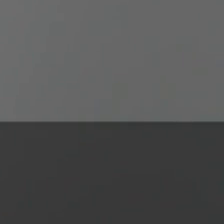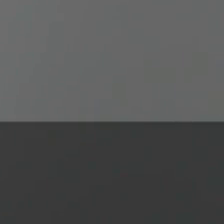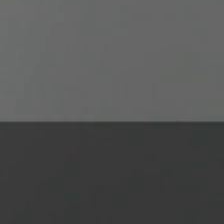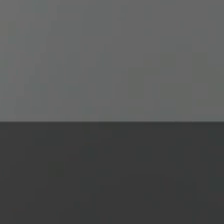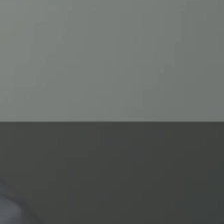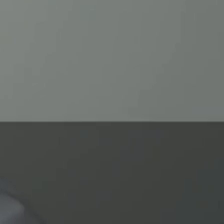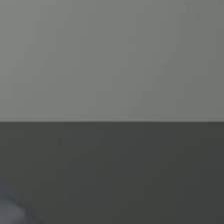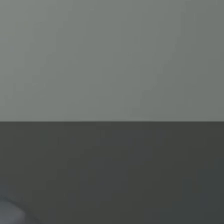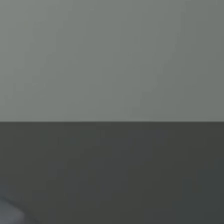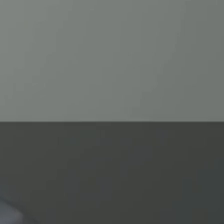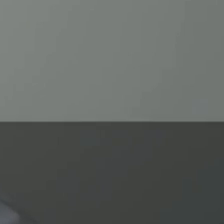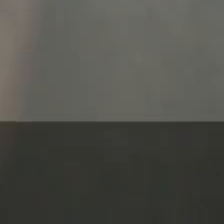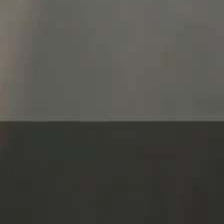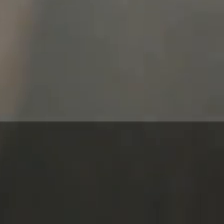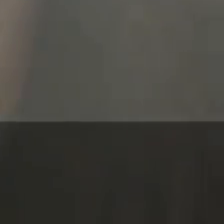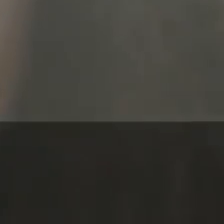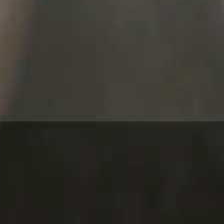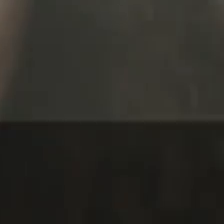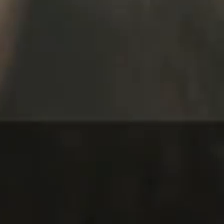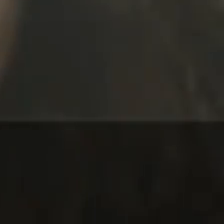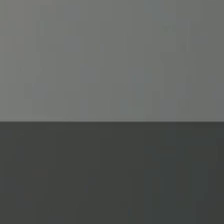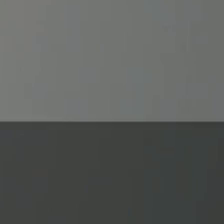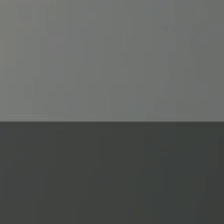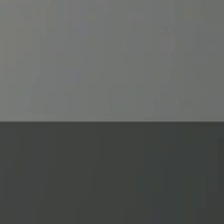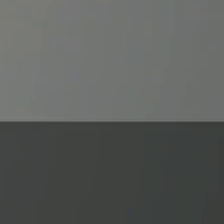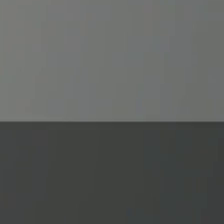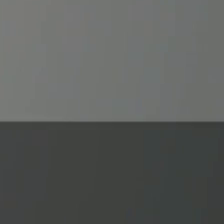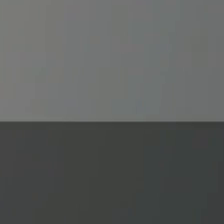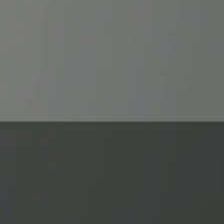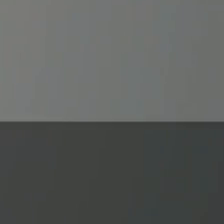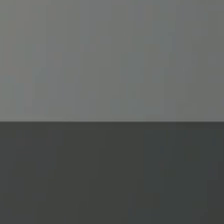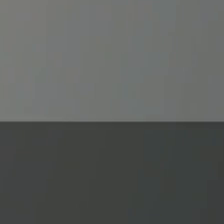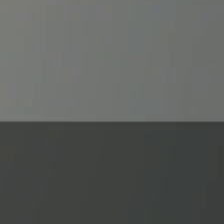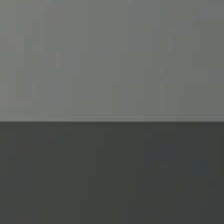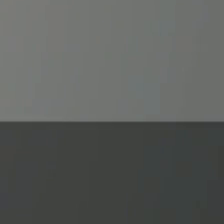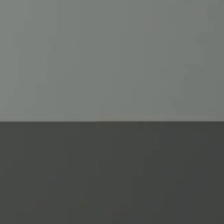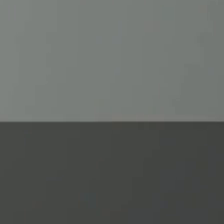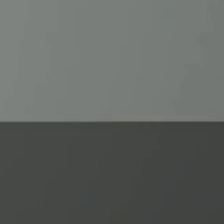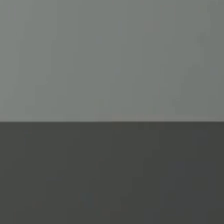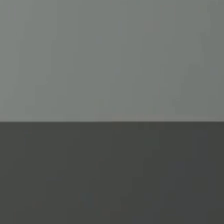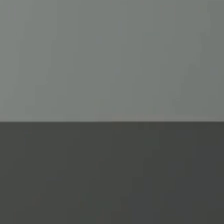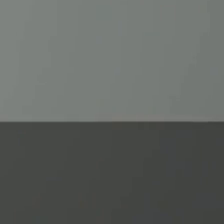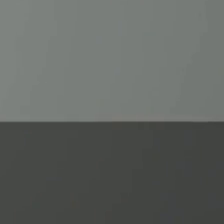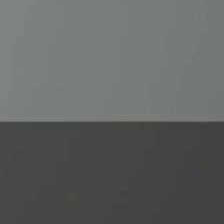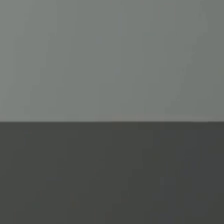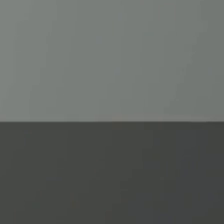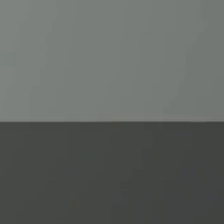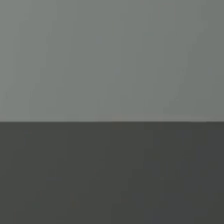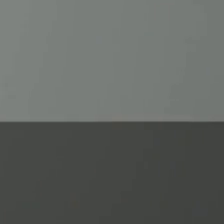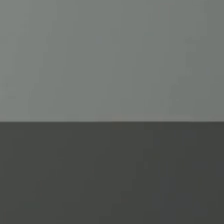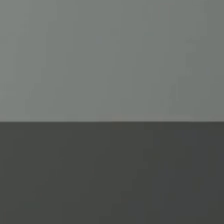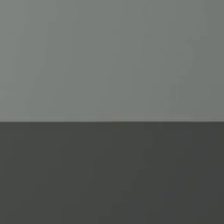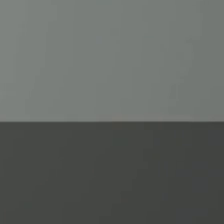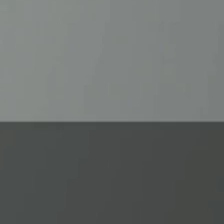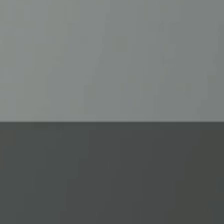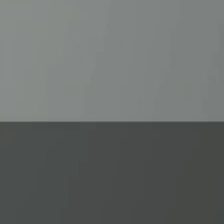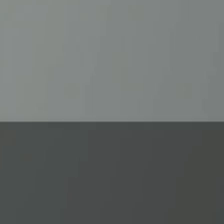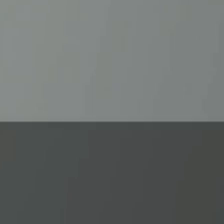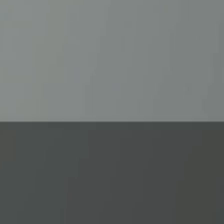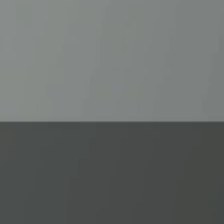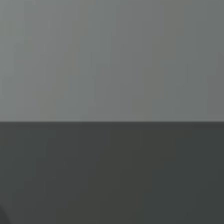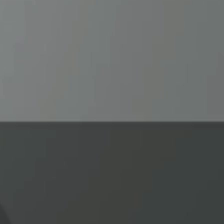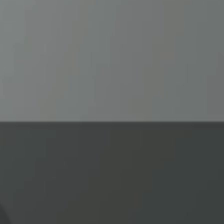sexual. Isso tem que acabar, denuncie. Respeitar é um jeito de proteger. Proteger é uma maneira de garantir.